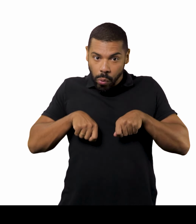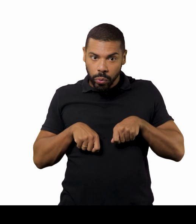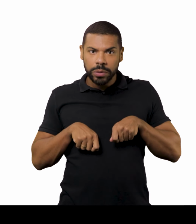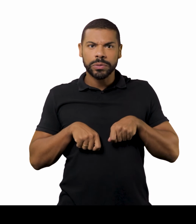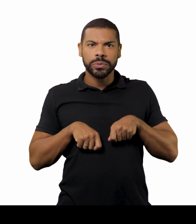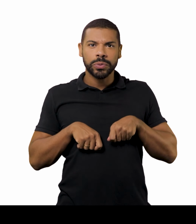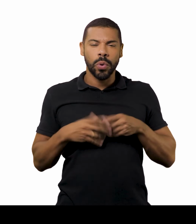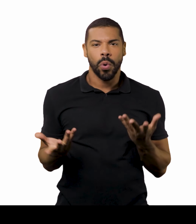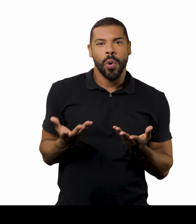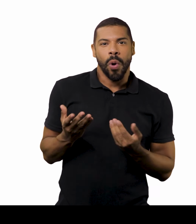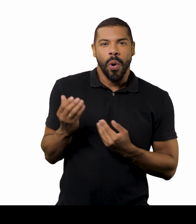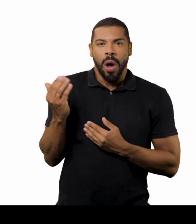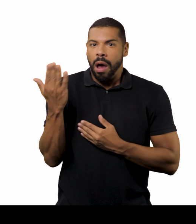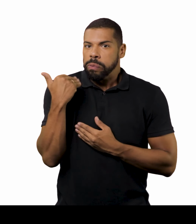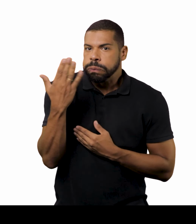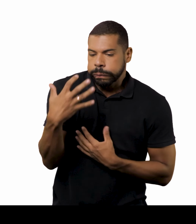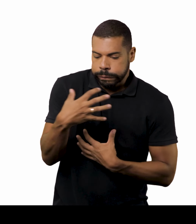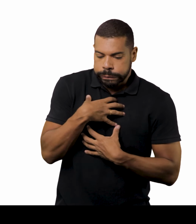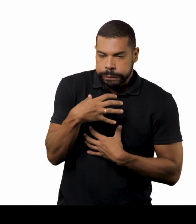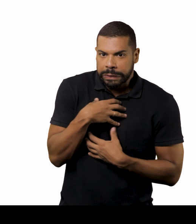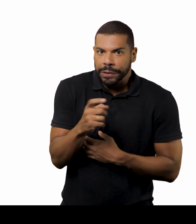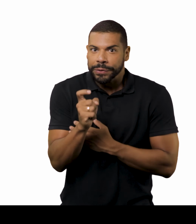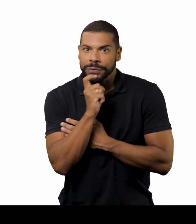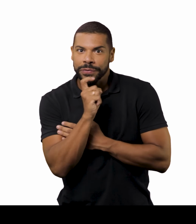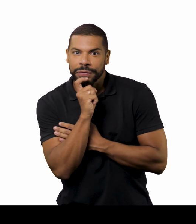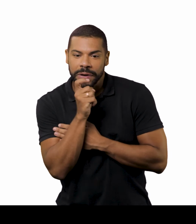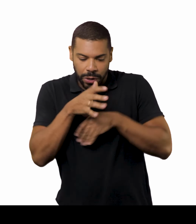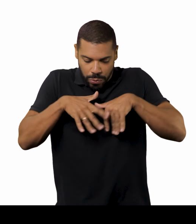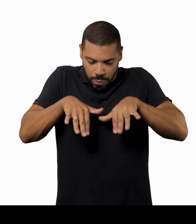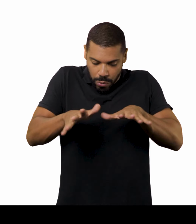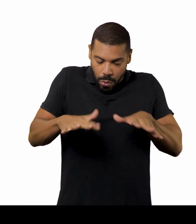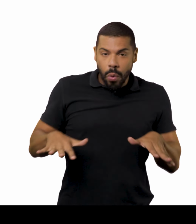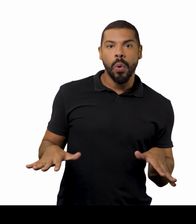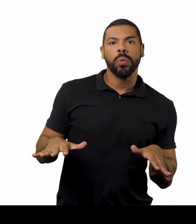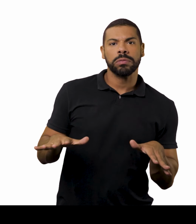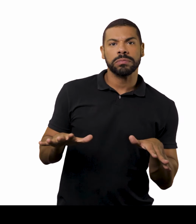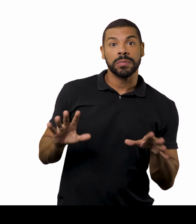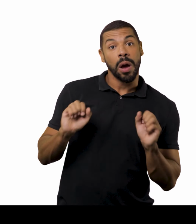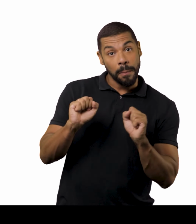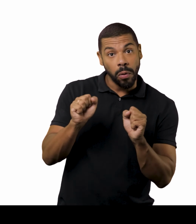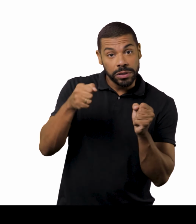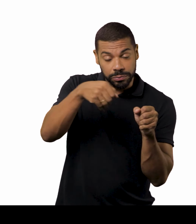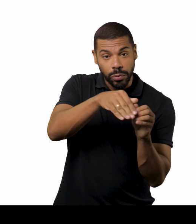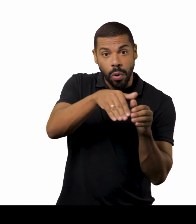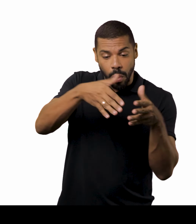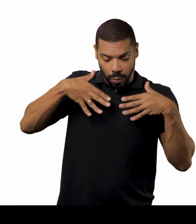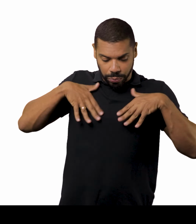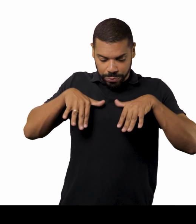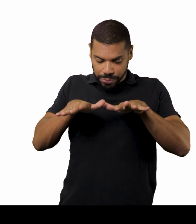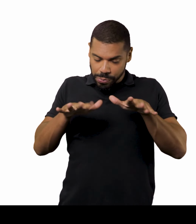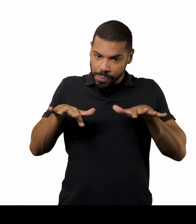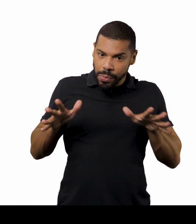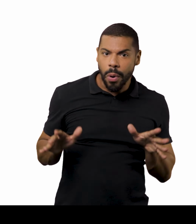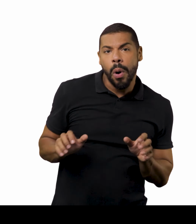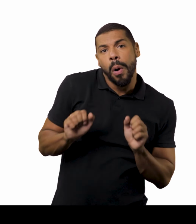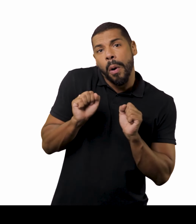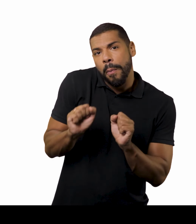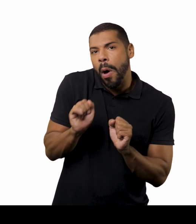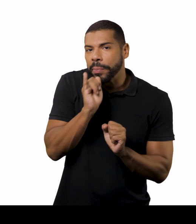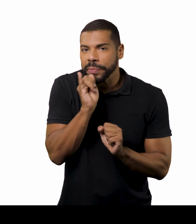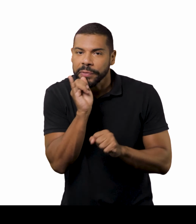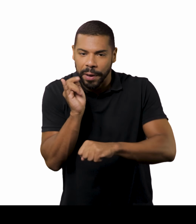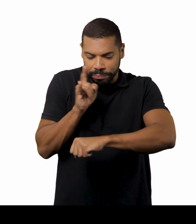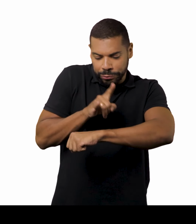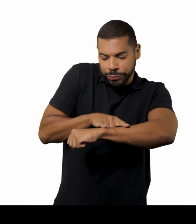essa versatilidade no calor ou no frio. Ele pode ser solto da parte da frente, levado para trás, para